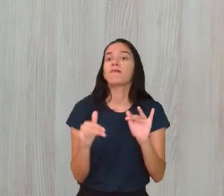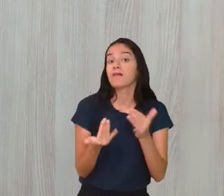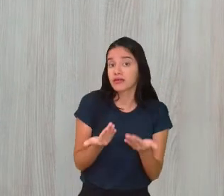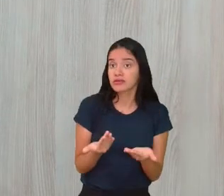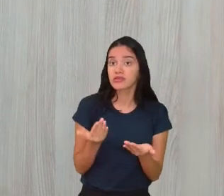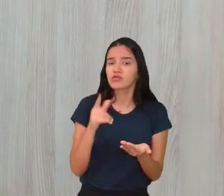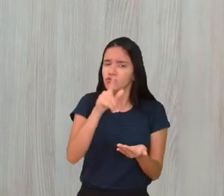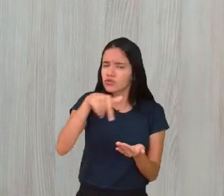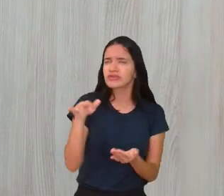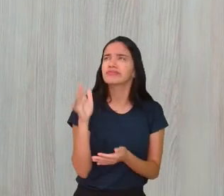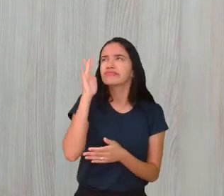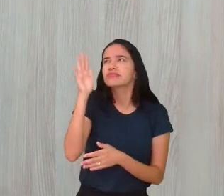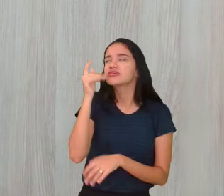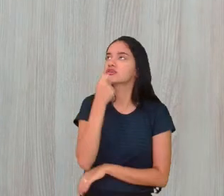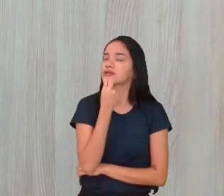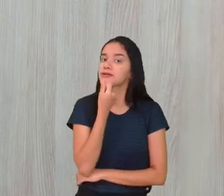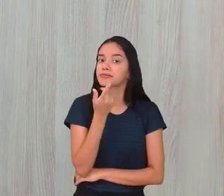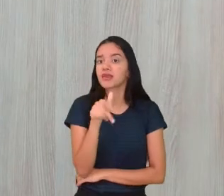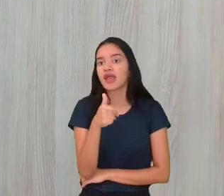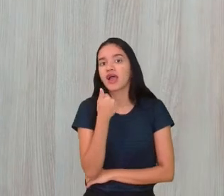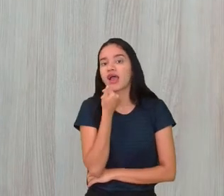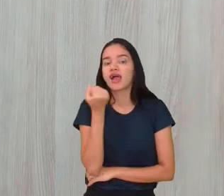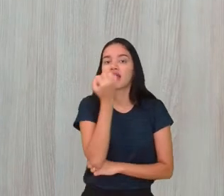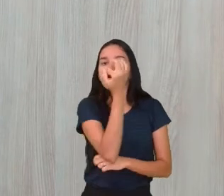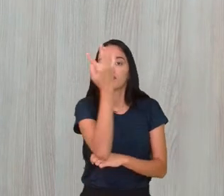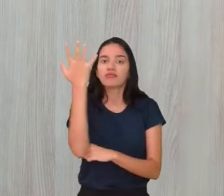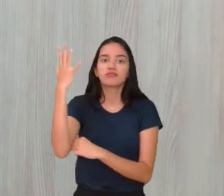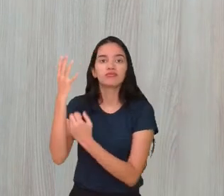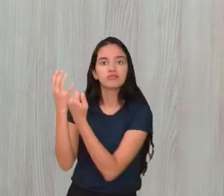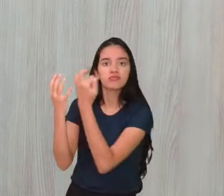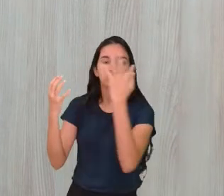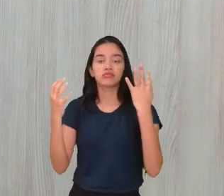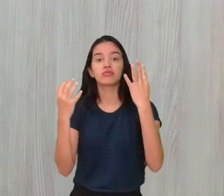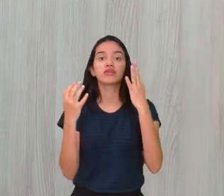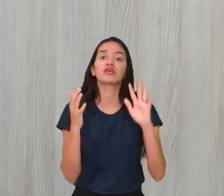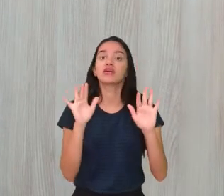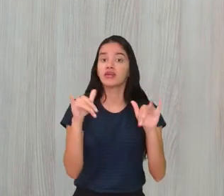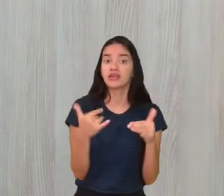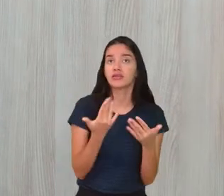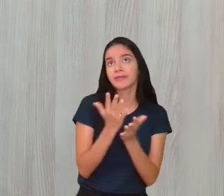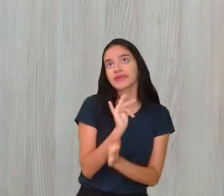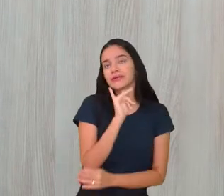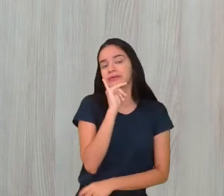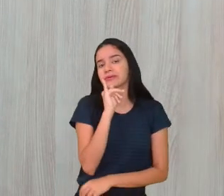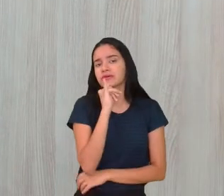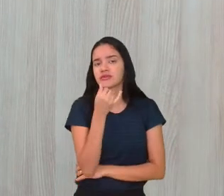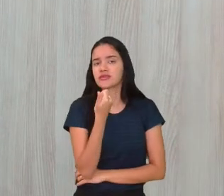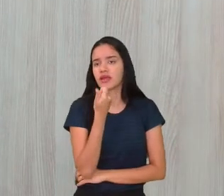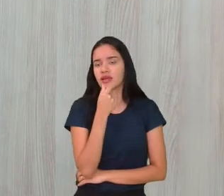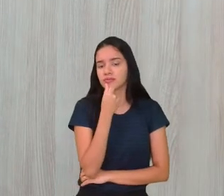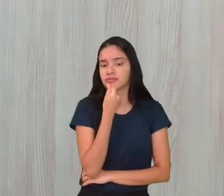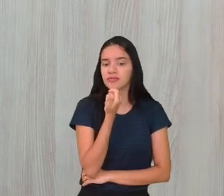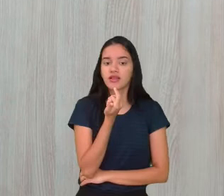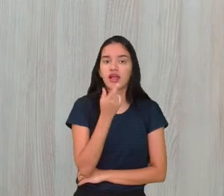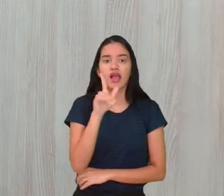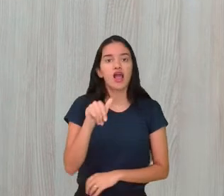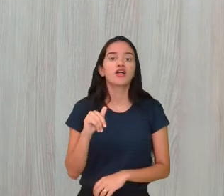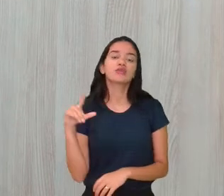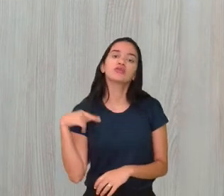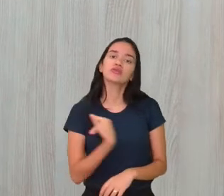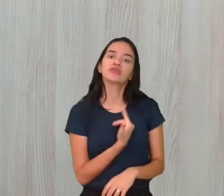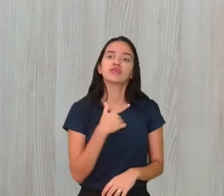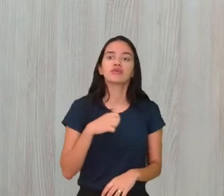Então você imagina, né? Você imagina, da Mata Atlântica, um exemplo, isso, a gente tem